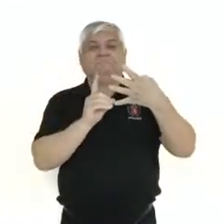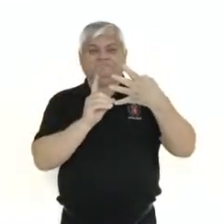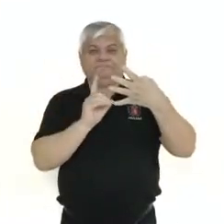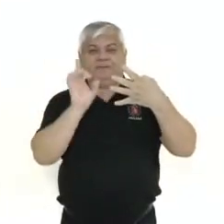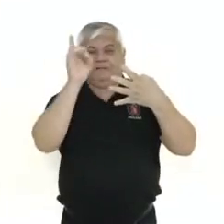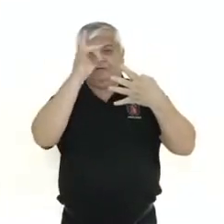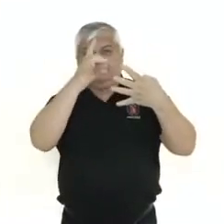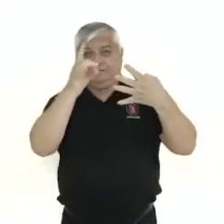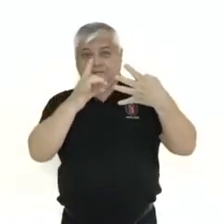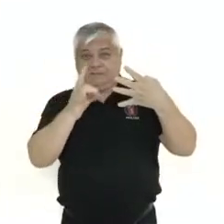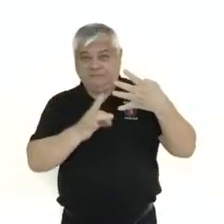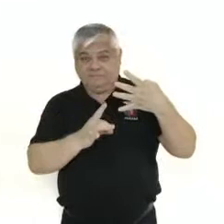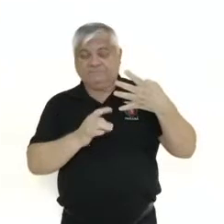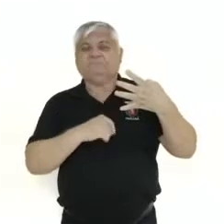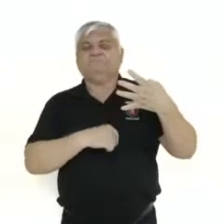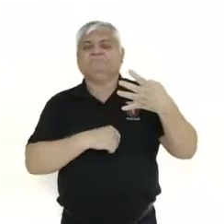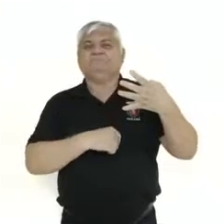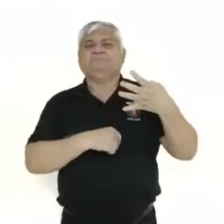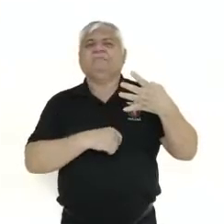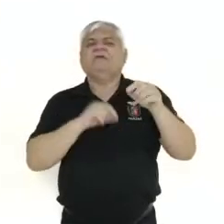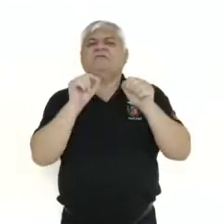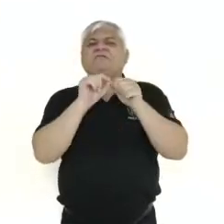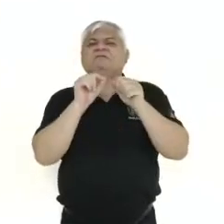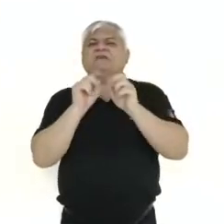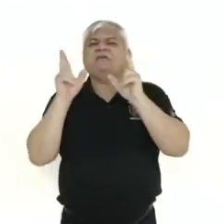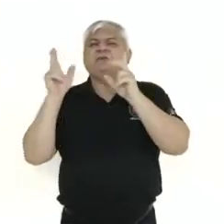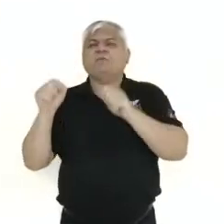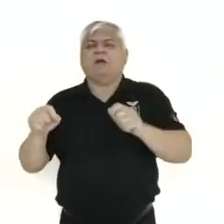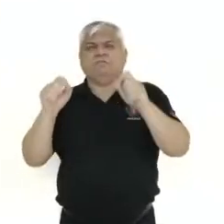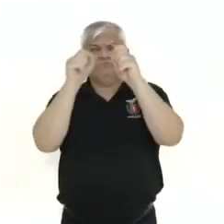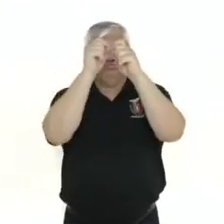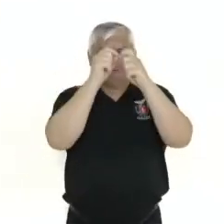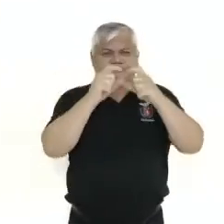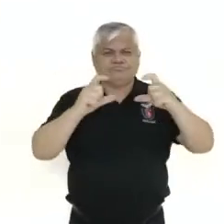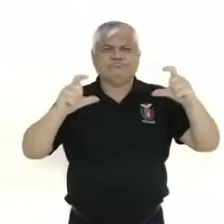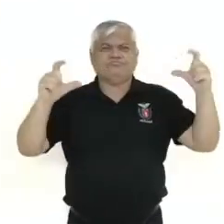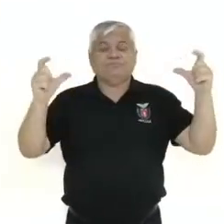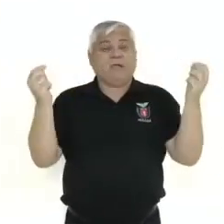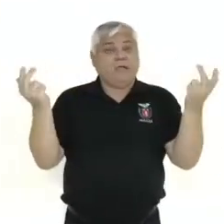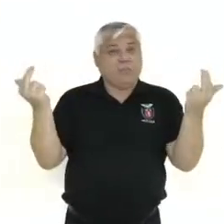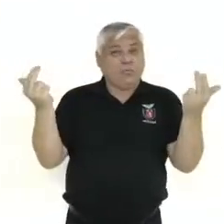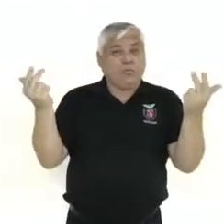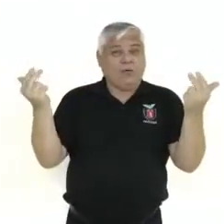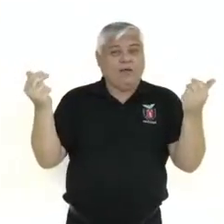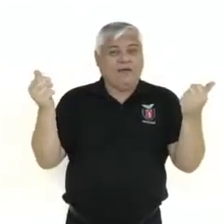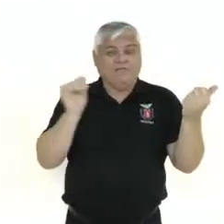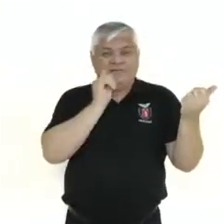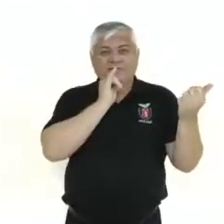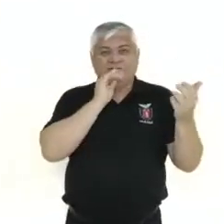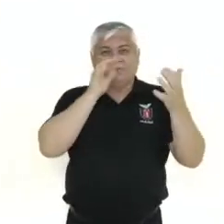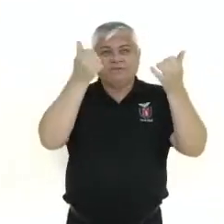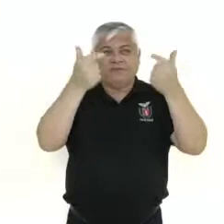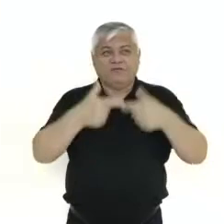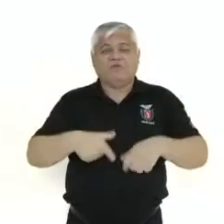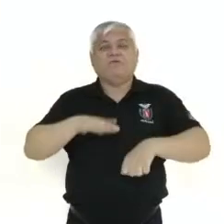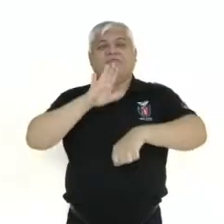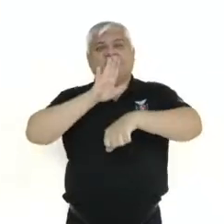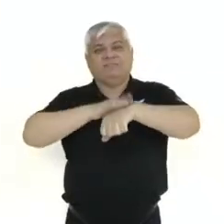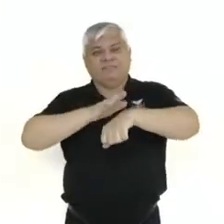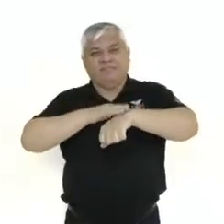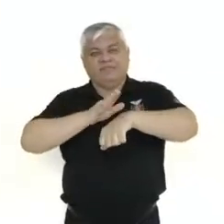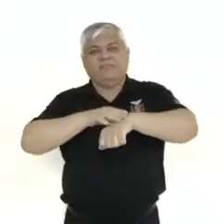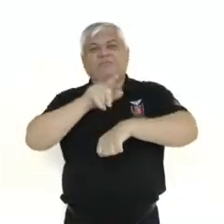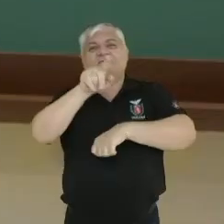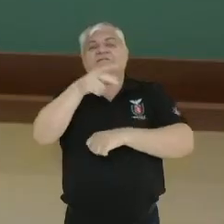a letra D. Fazendo igualzinho, da mesma maneira que nós fizemos o nosso exemplo, eu vou dar um tempinho e vocês